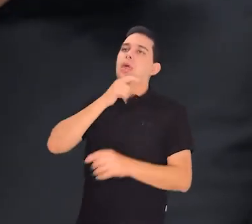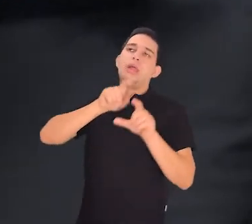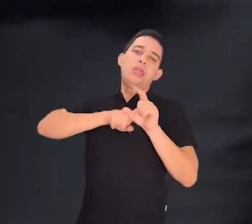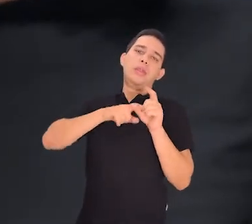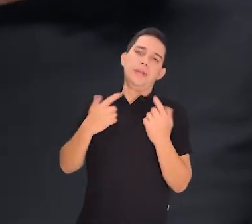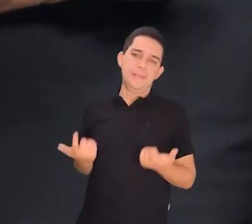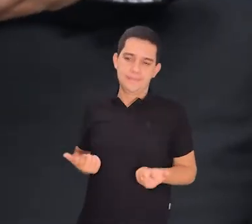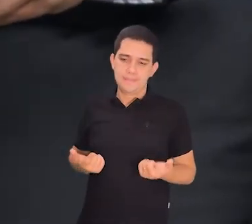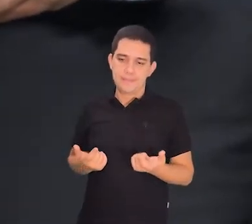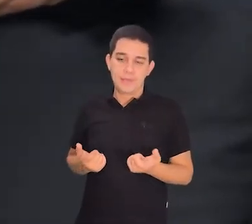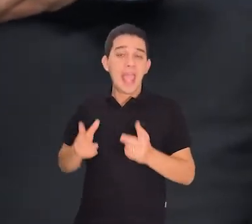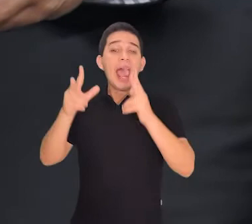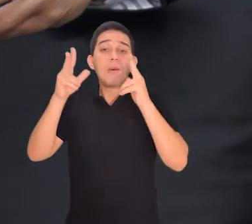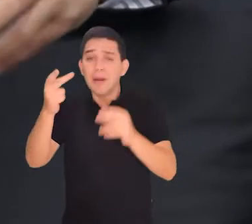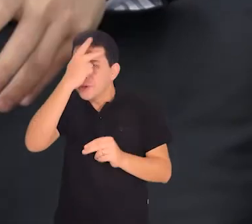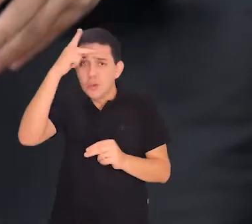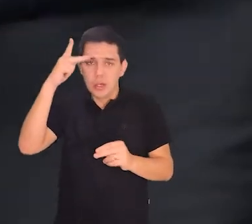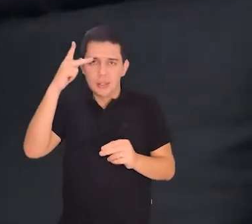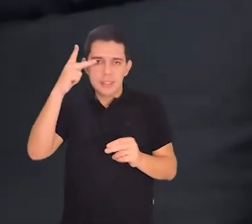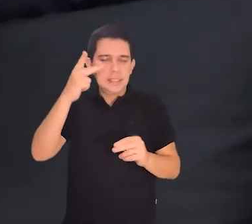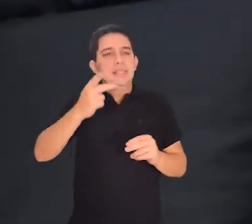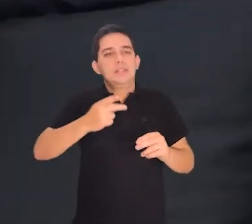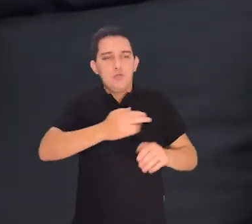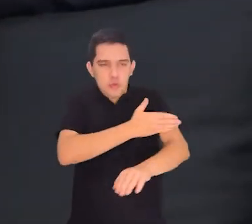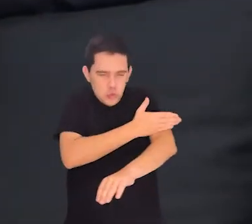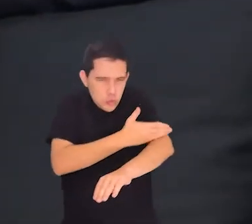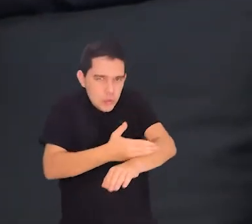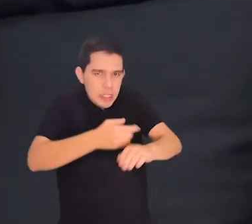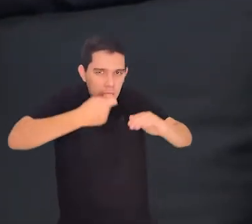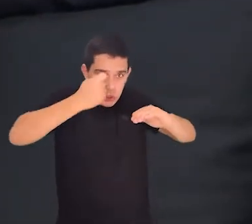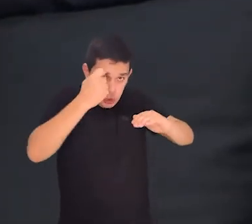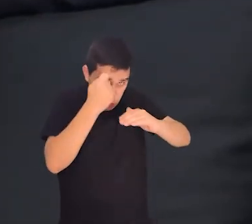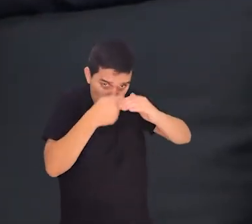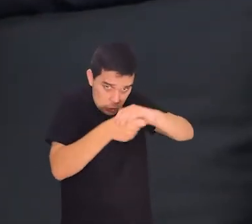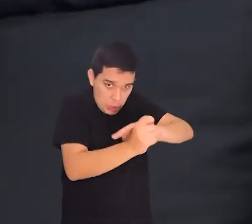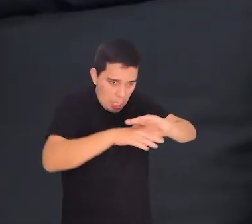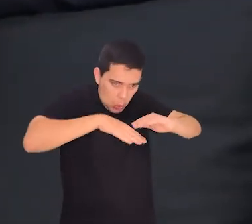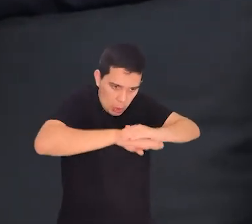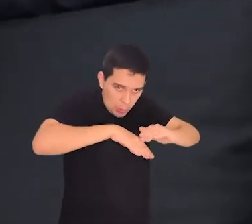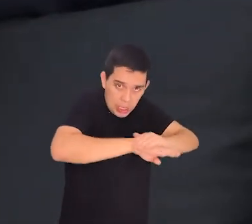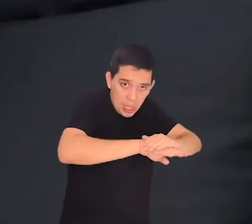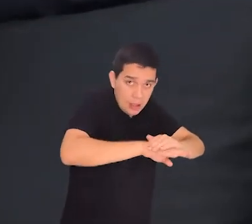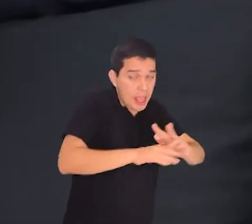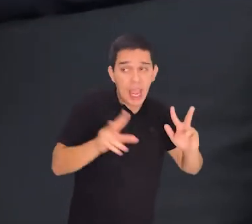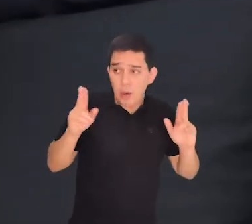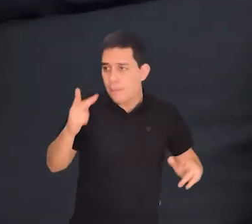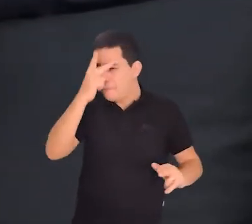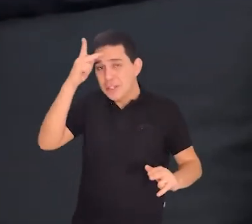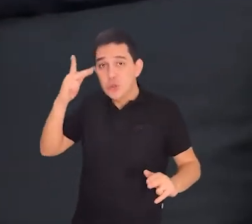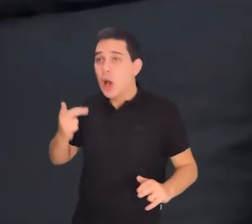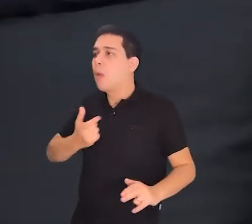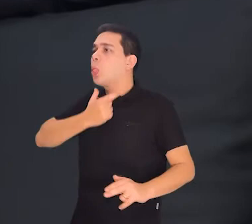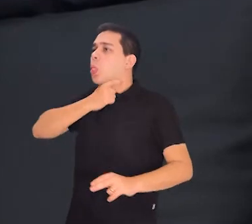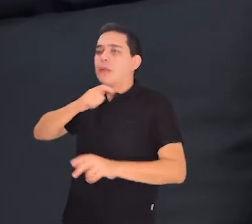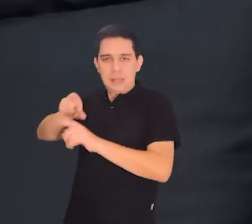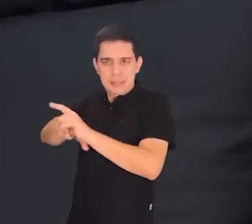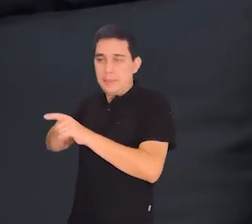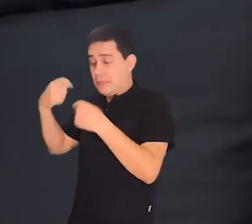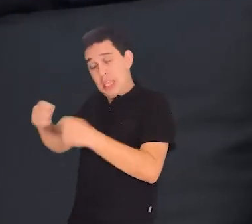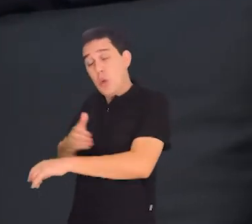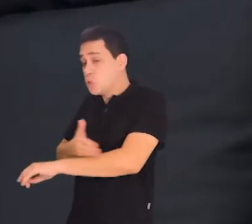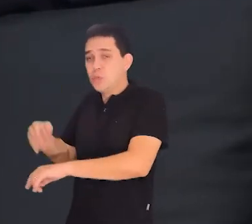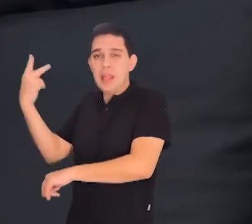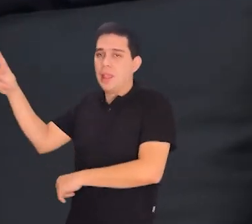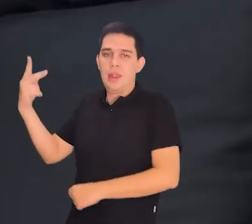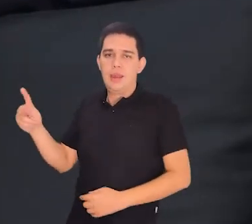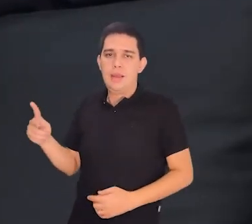investe tem que desenvolver o comportamento para investir todos os meses, é o endividado da mesma forma. A primeira coisa é entender como é que